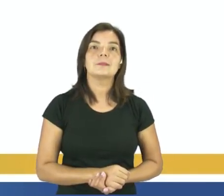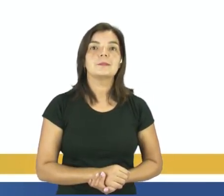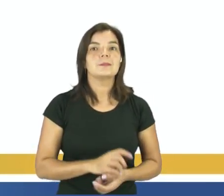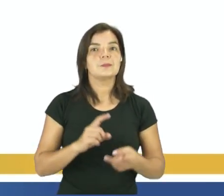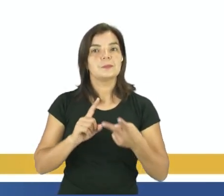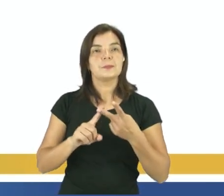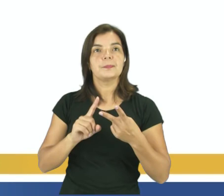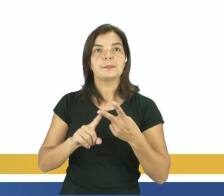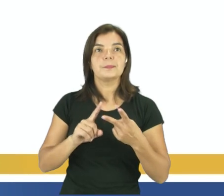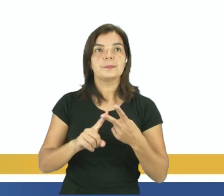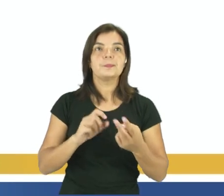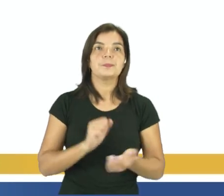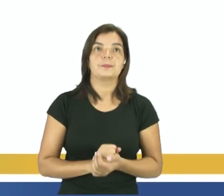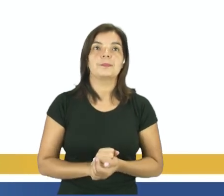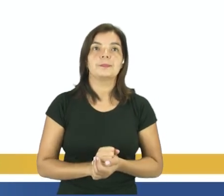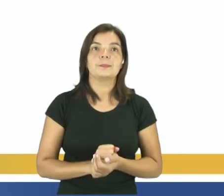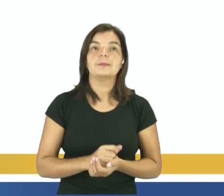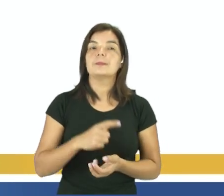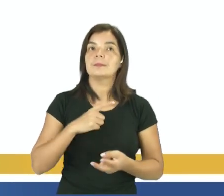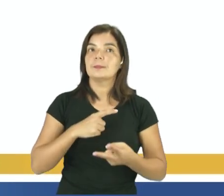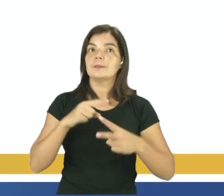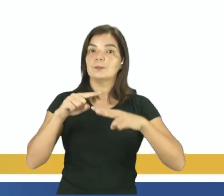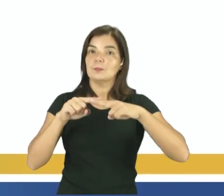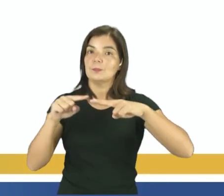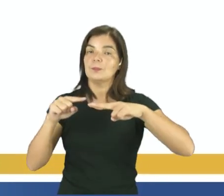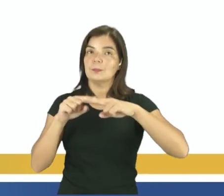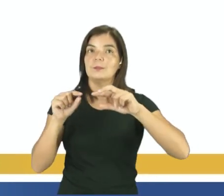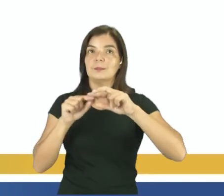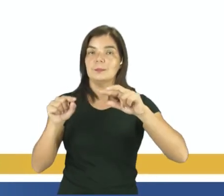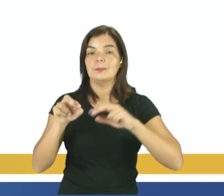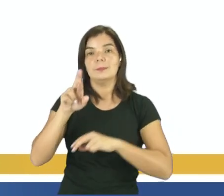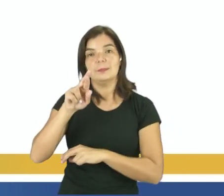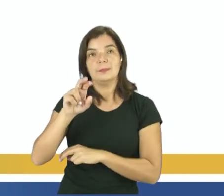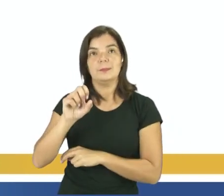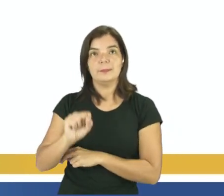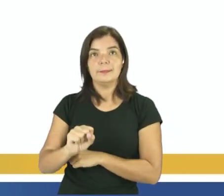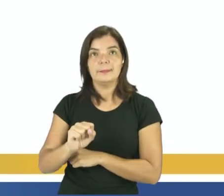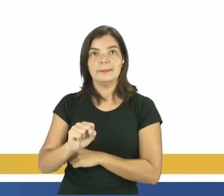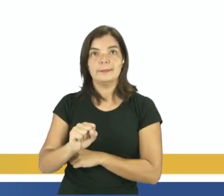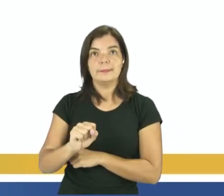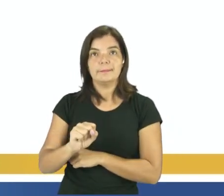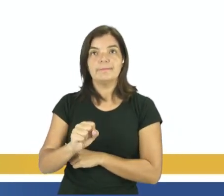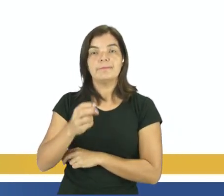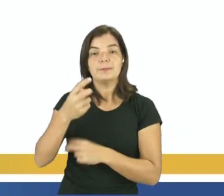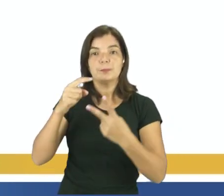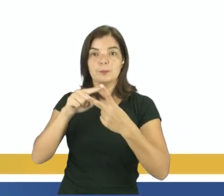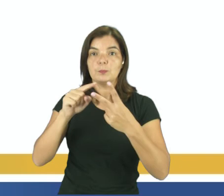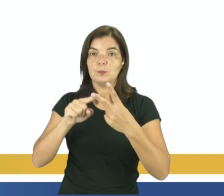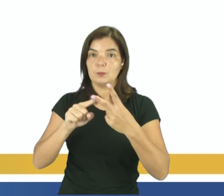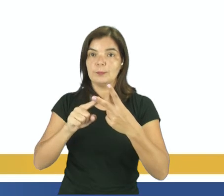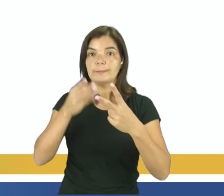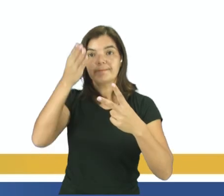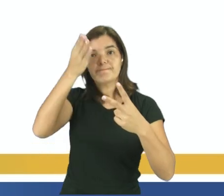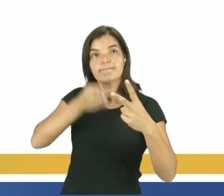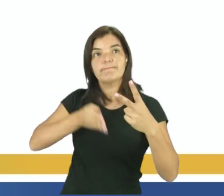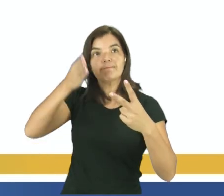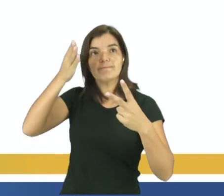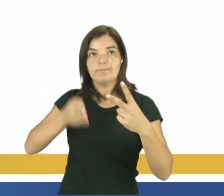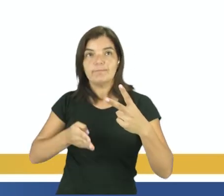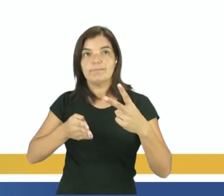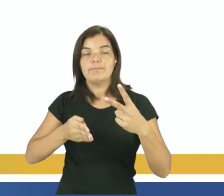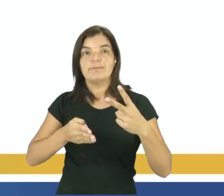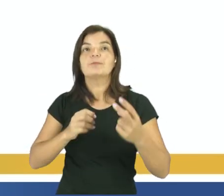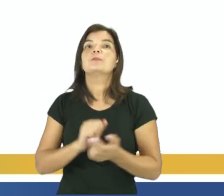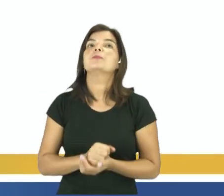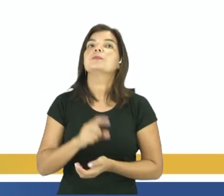Mais um exercício. A seguir, temos duas retas paralelas R e S intersectadas por duas transversais